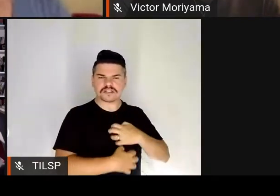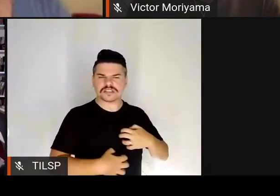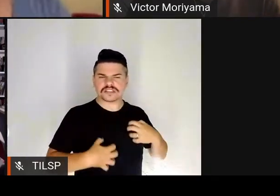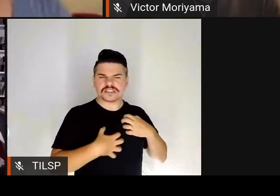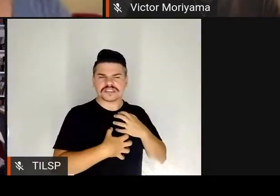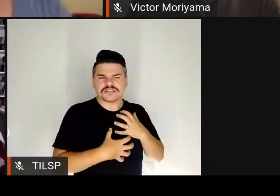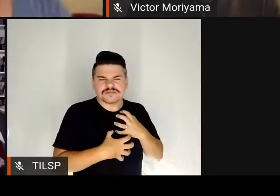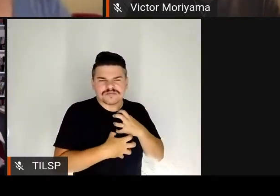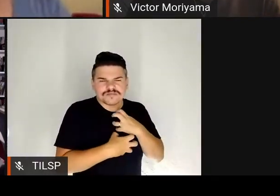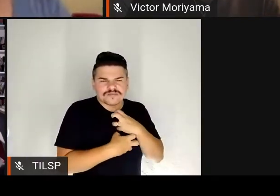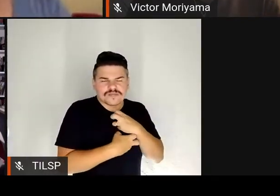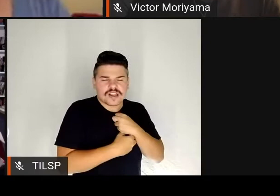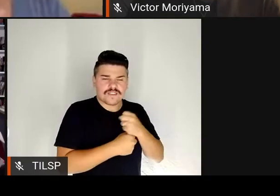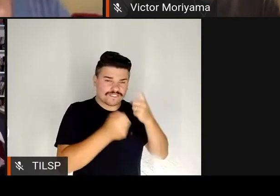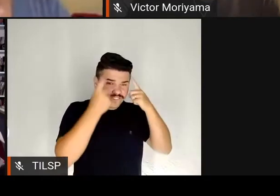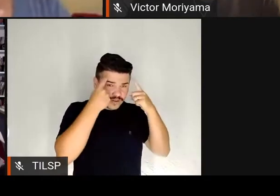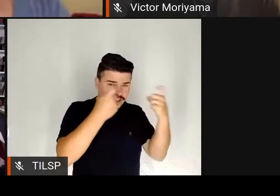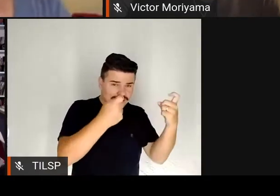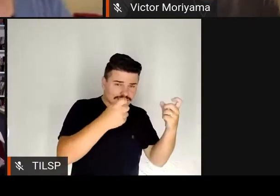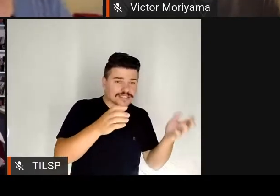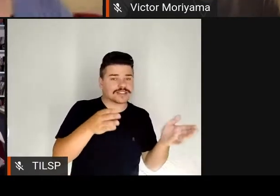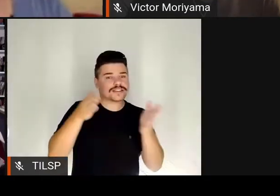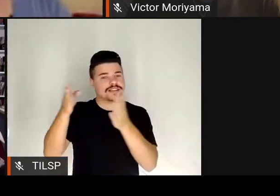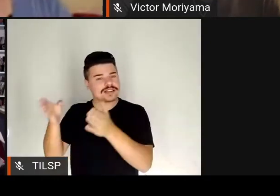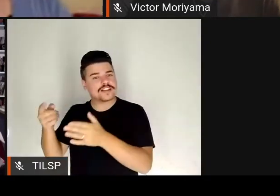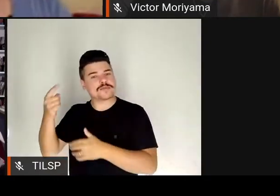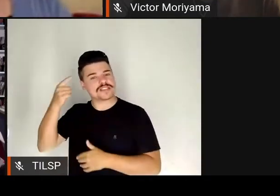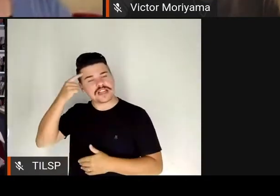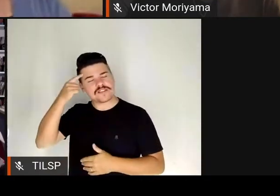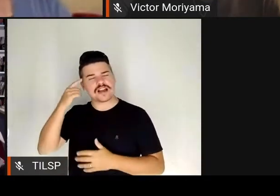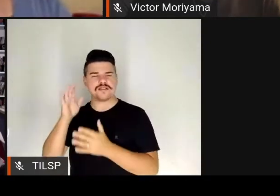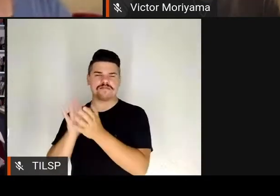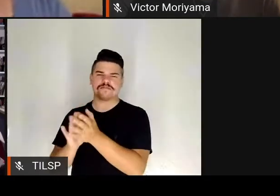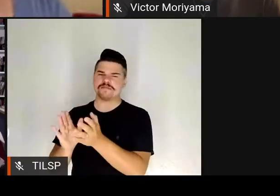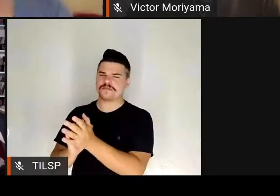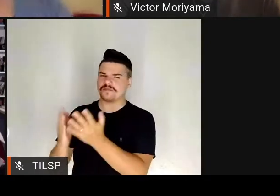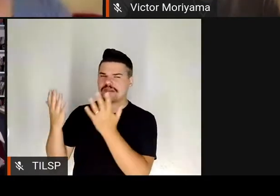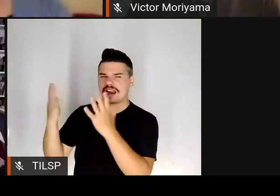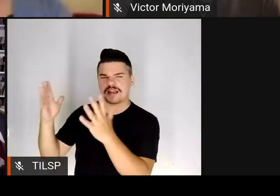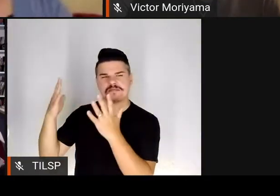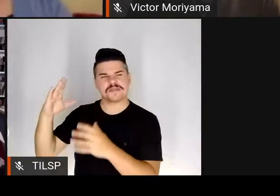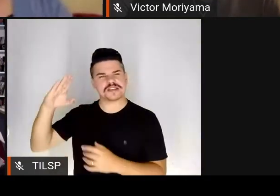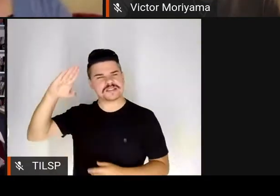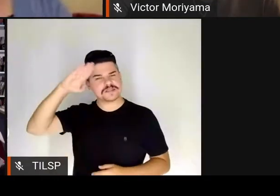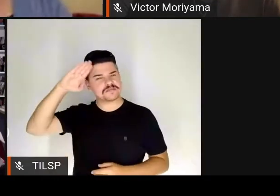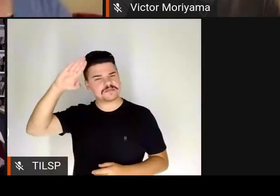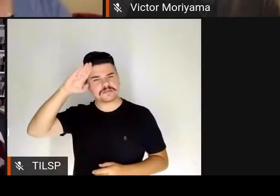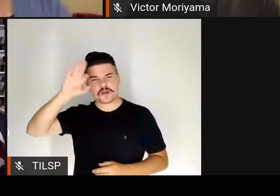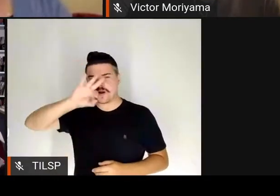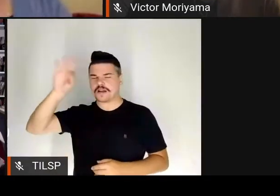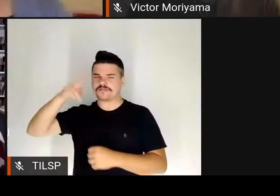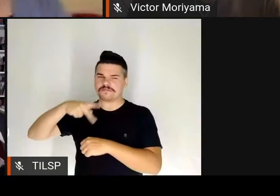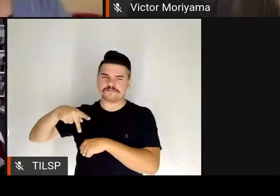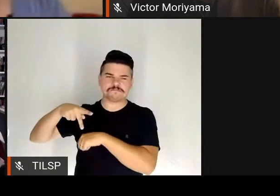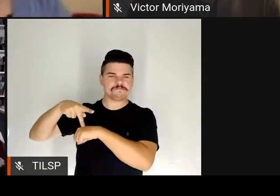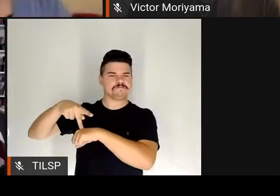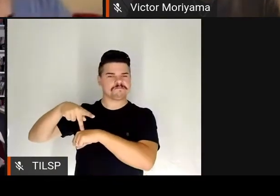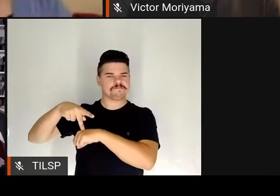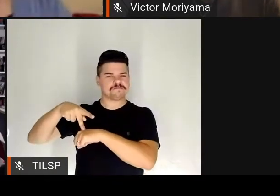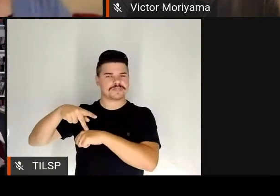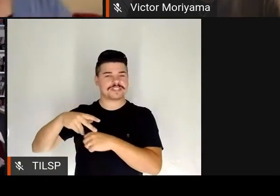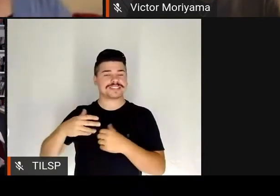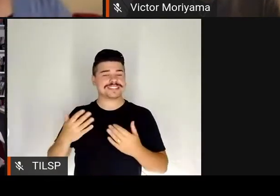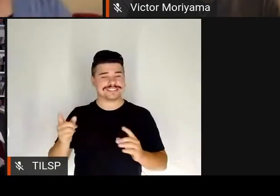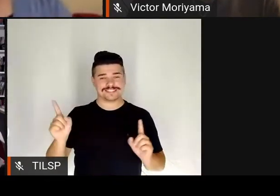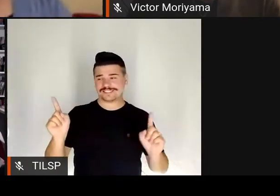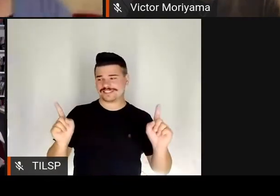da violência, para o outro era a face da glória e do patriotismo. Né? Então,